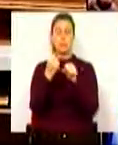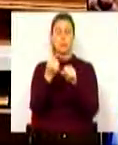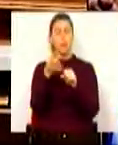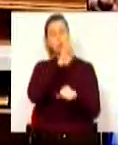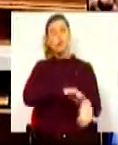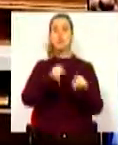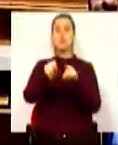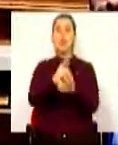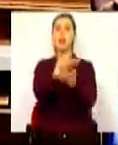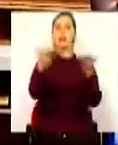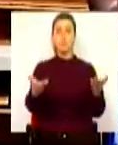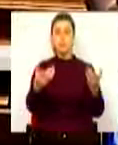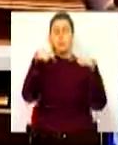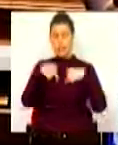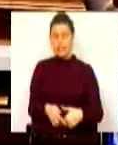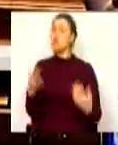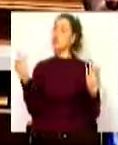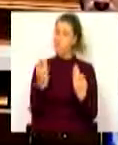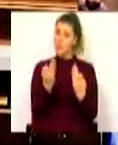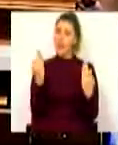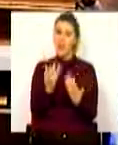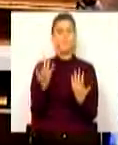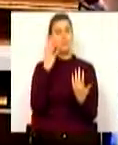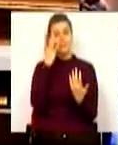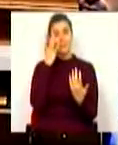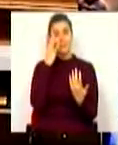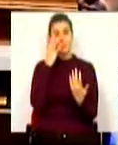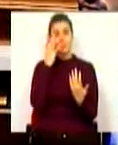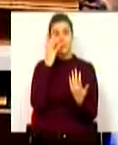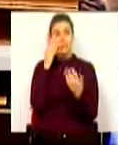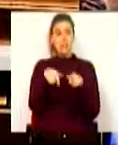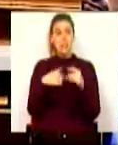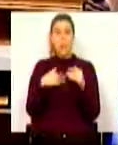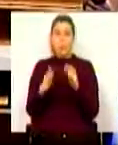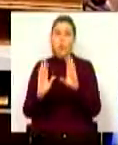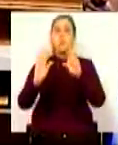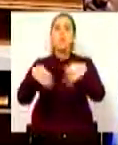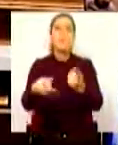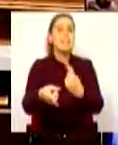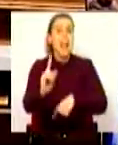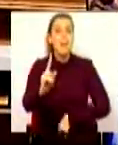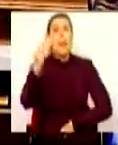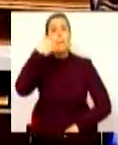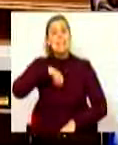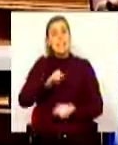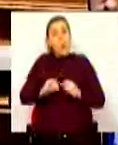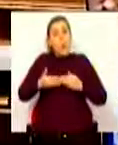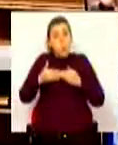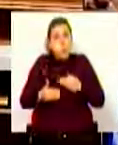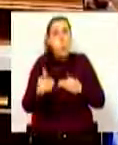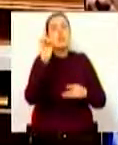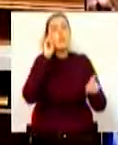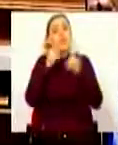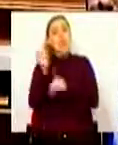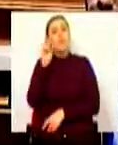senhoras e senhores deputados, este de facto não é um ponto de chegada, é um ponto de partida para